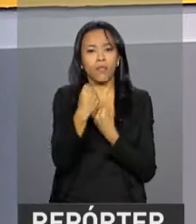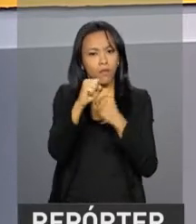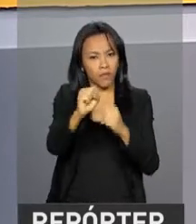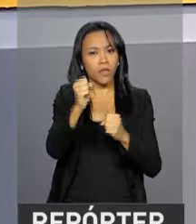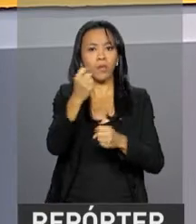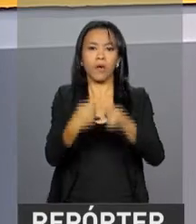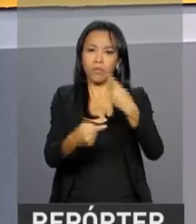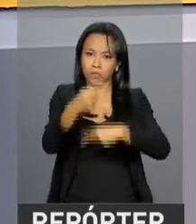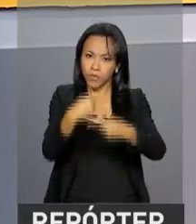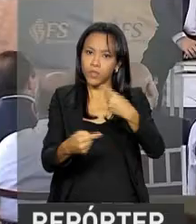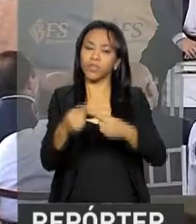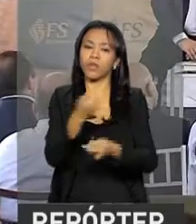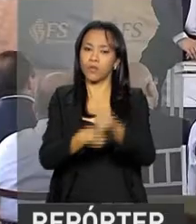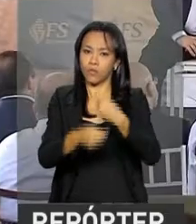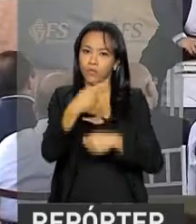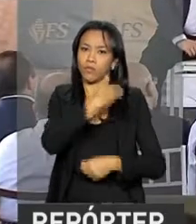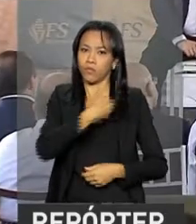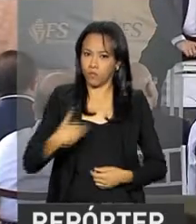do governo.